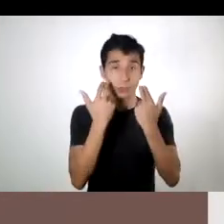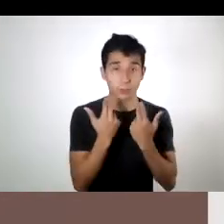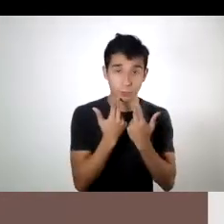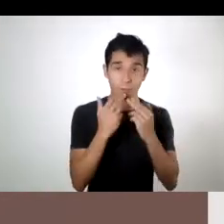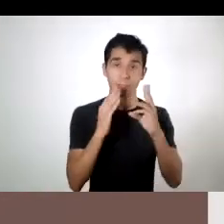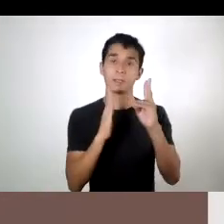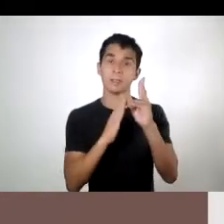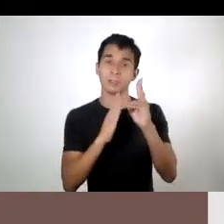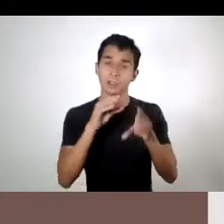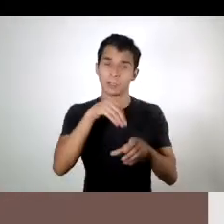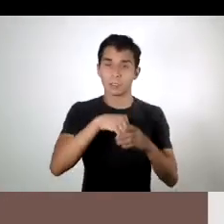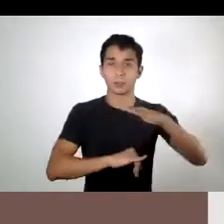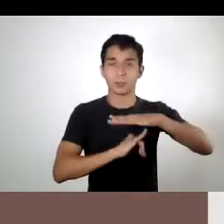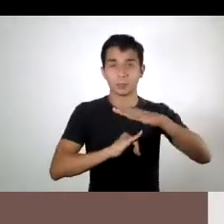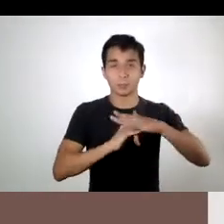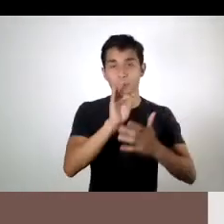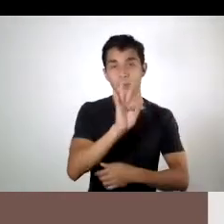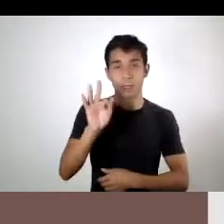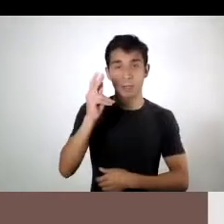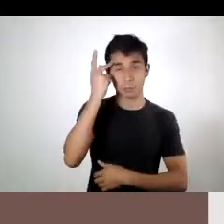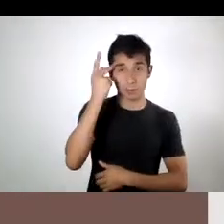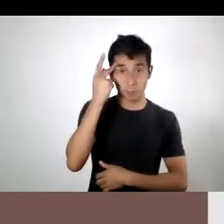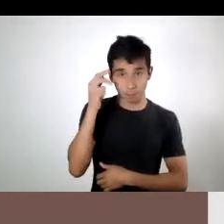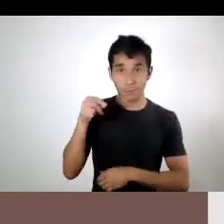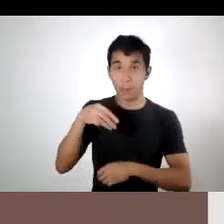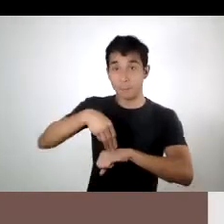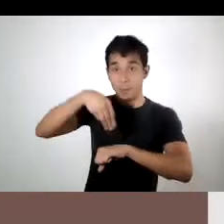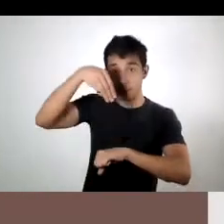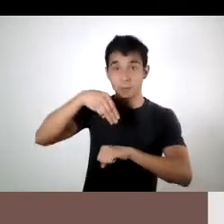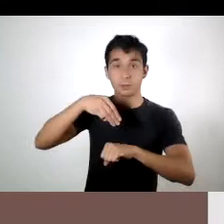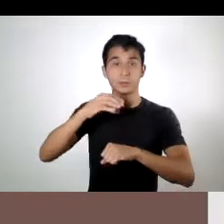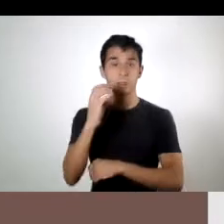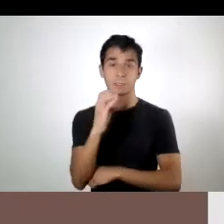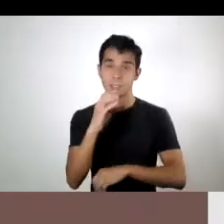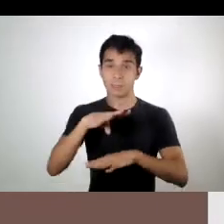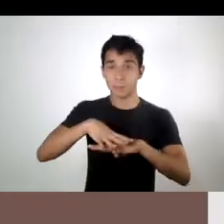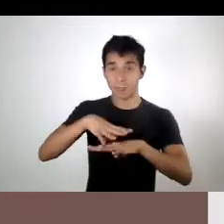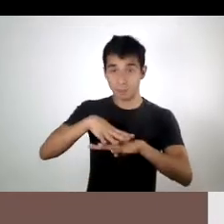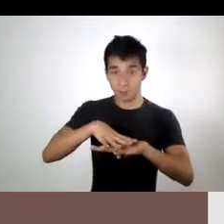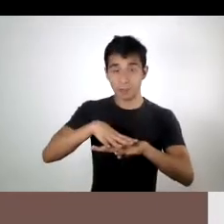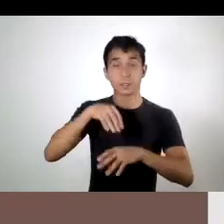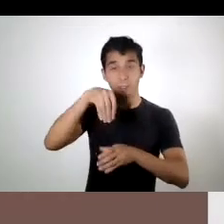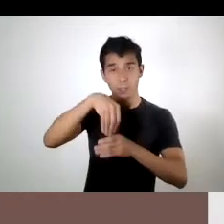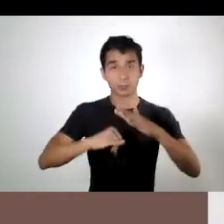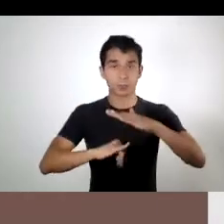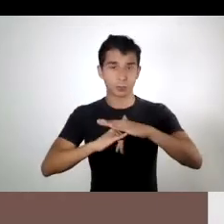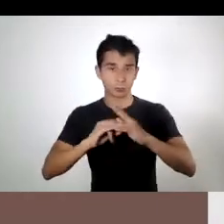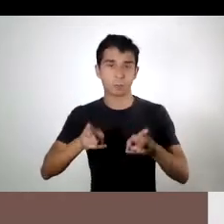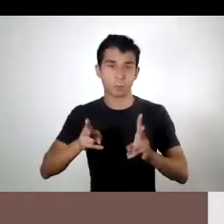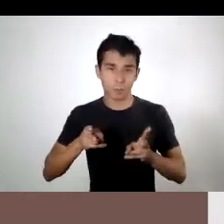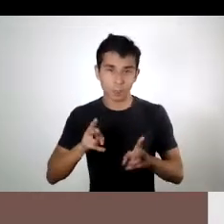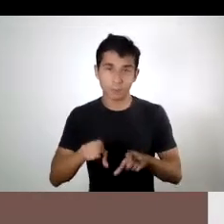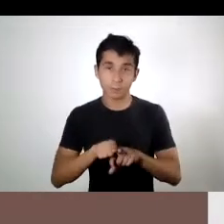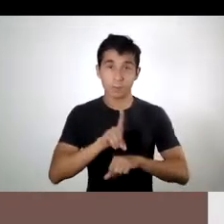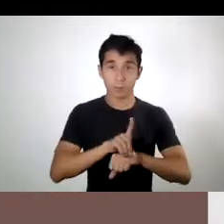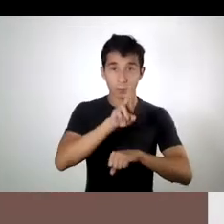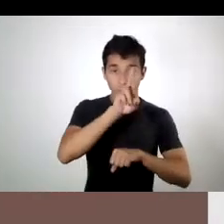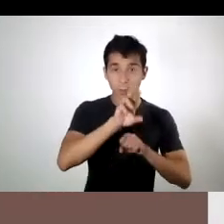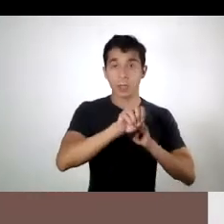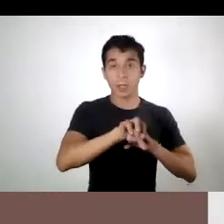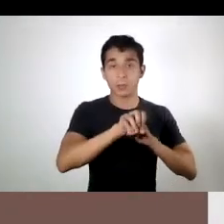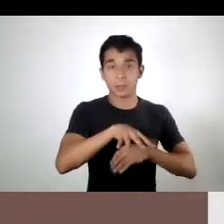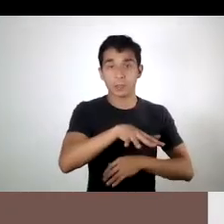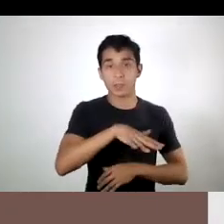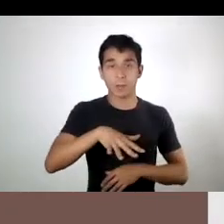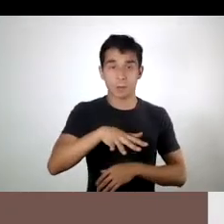de ciências e matemática, também pelo Instituto Federal de São Paulo, doutorando em educação pela Pontifícia Universidade Católica